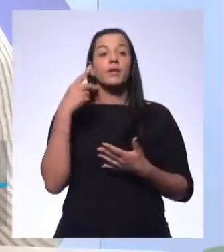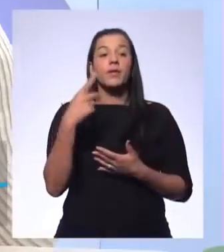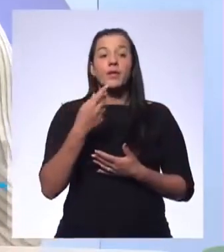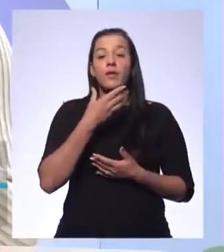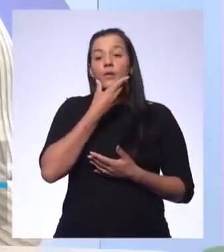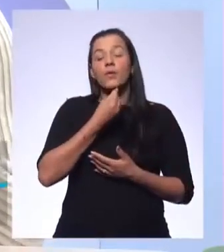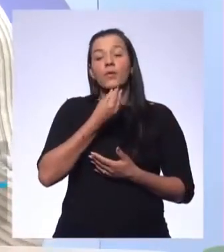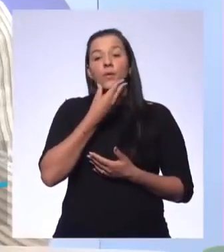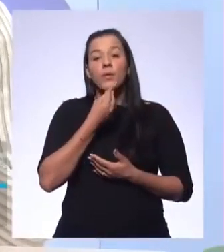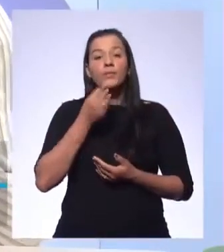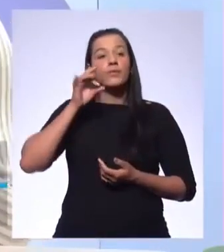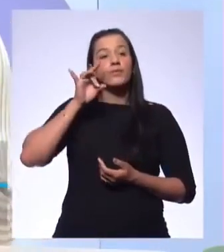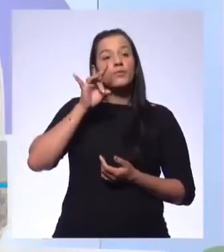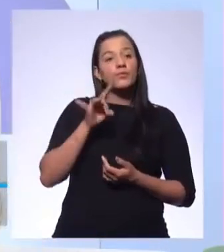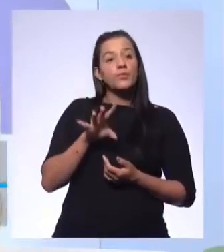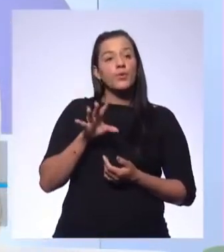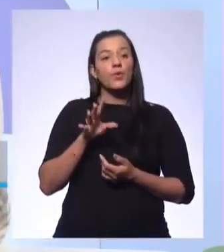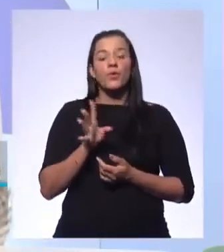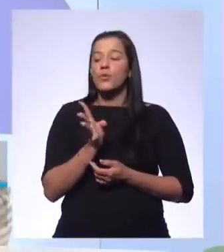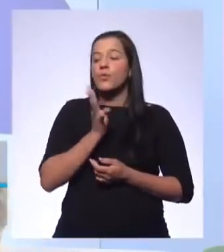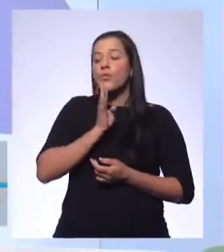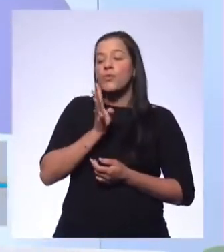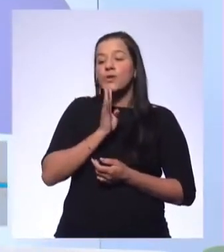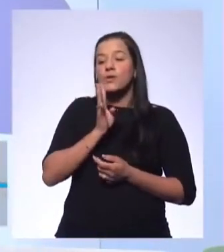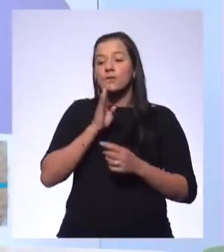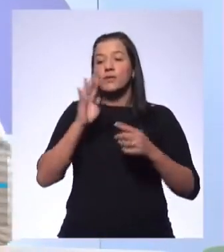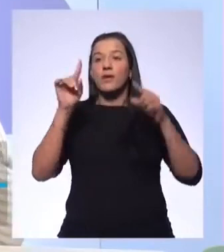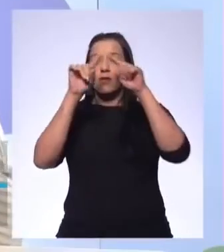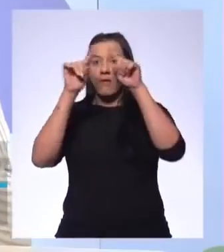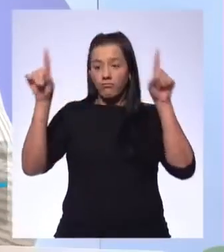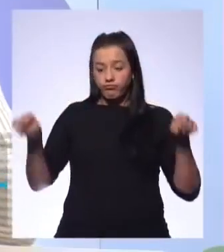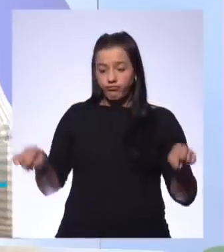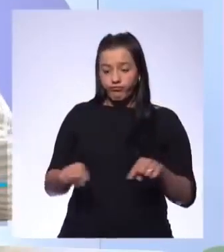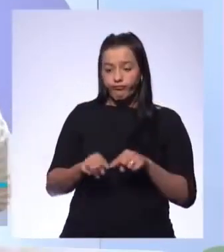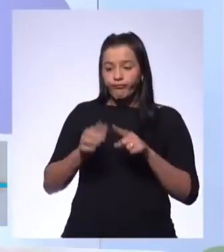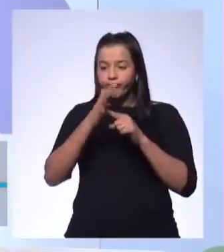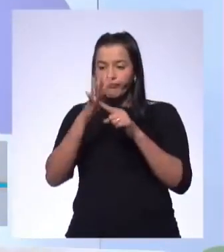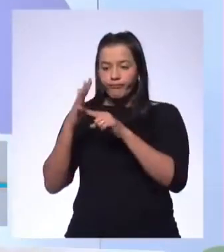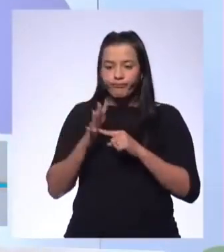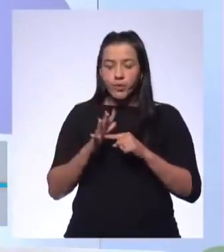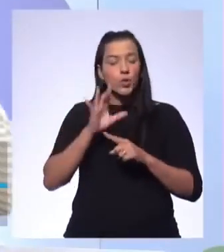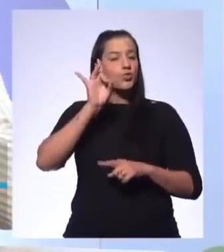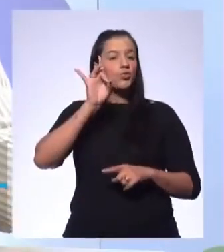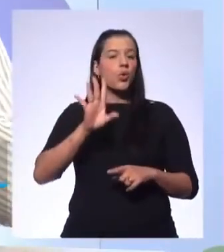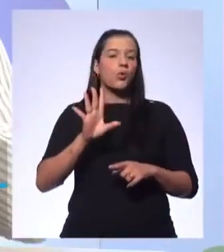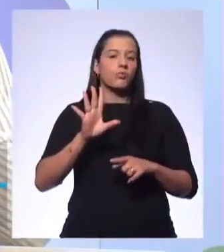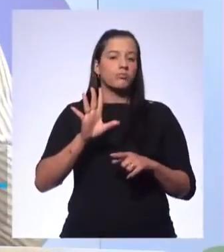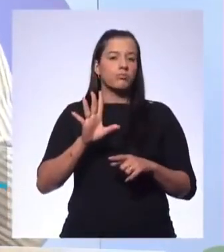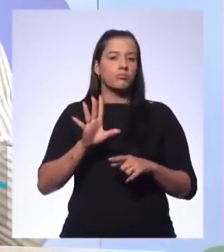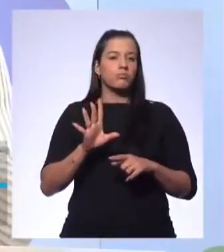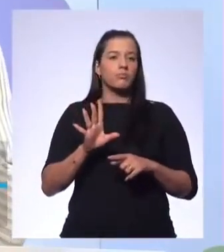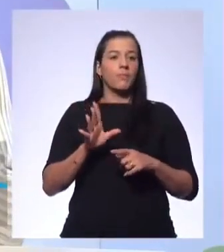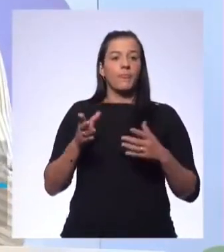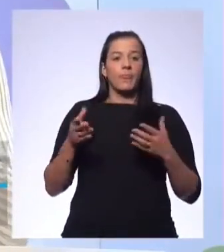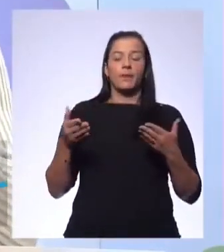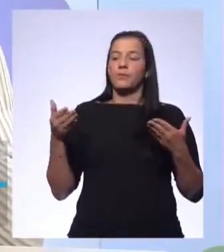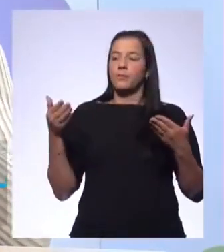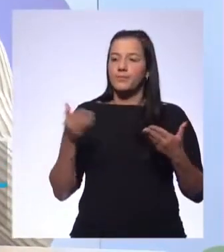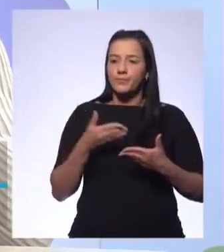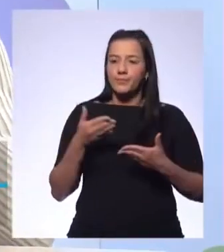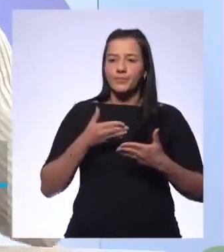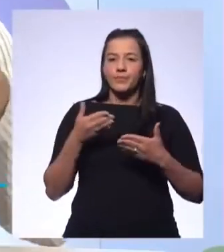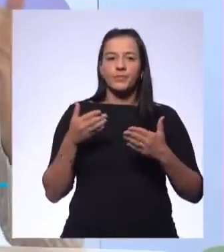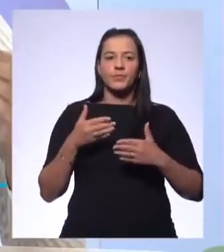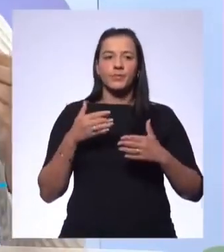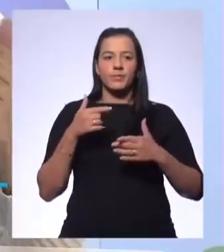se resume ao conhecimento da máquina, à operação da máquina. Hoje, no mercado de